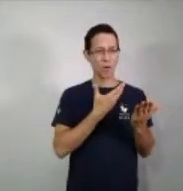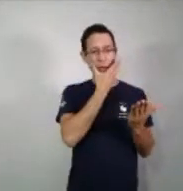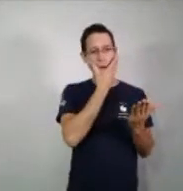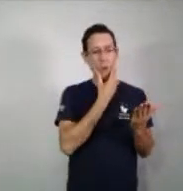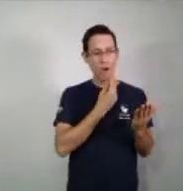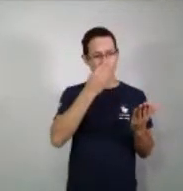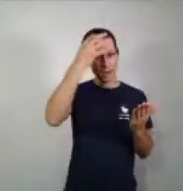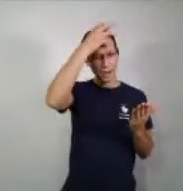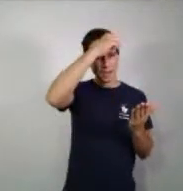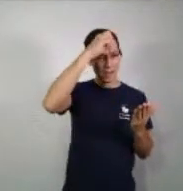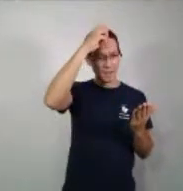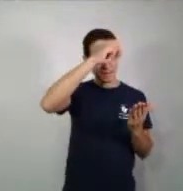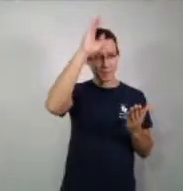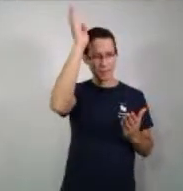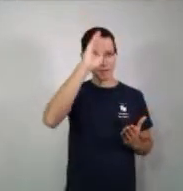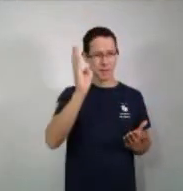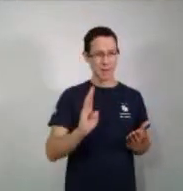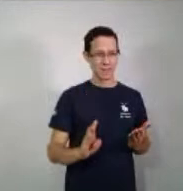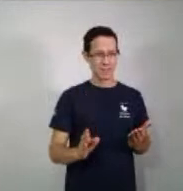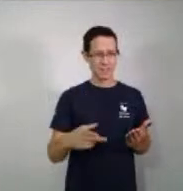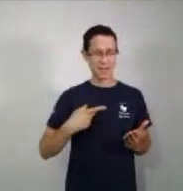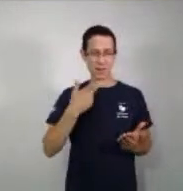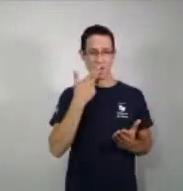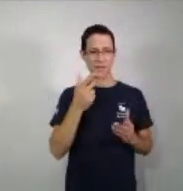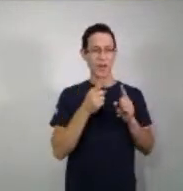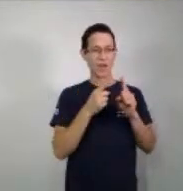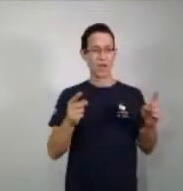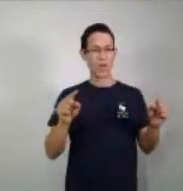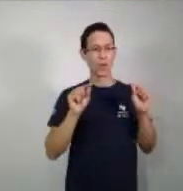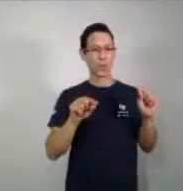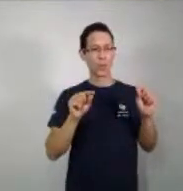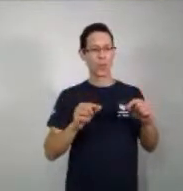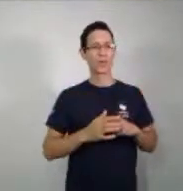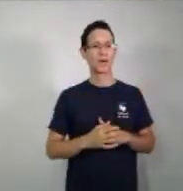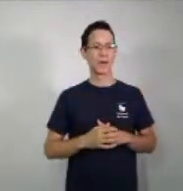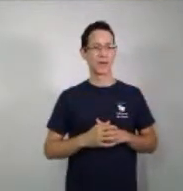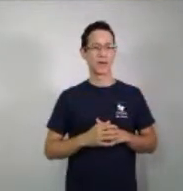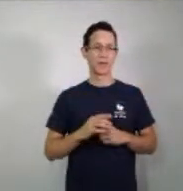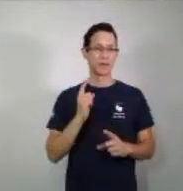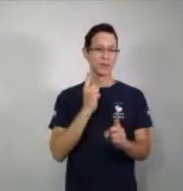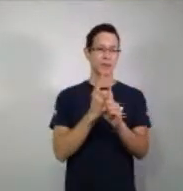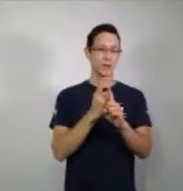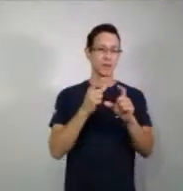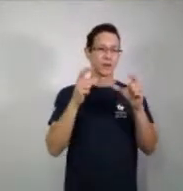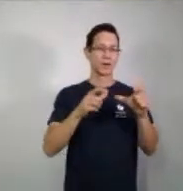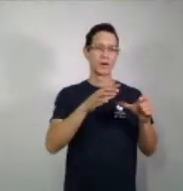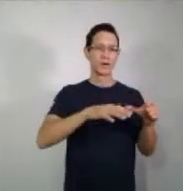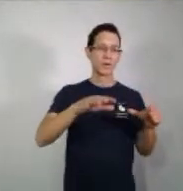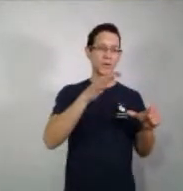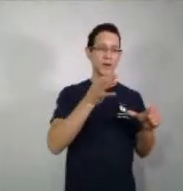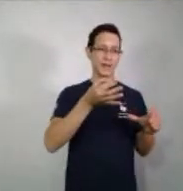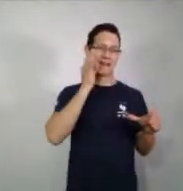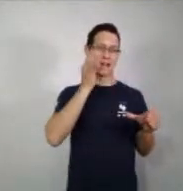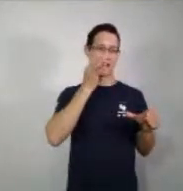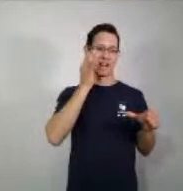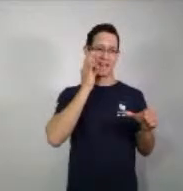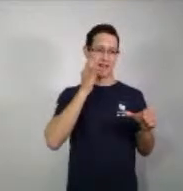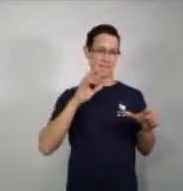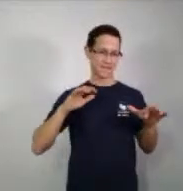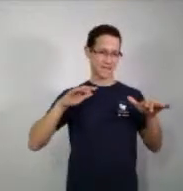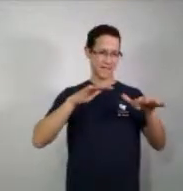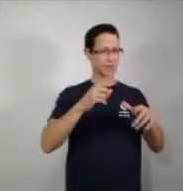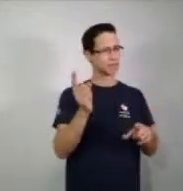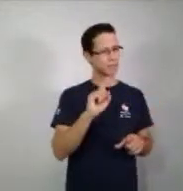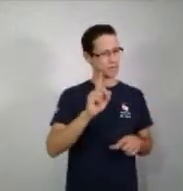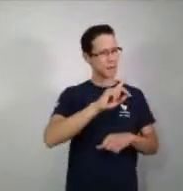tu fala que chamou a atenção que o Paulo Rony enxergava o Brasil não só como um produtor de café, mas como um país a ser estudado